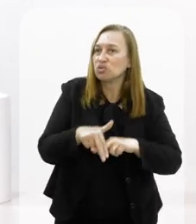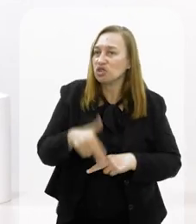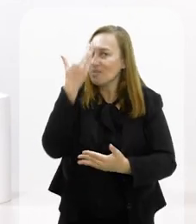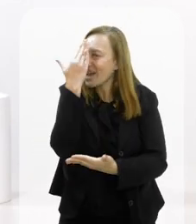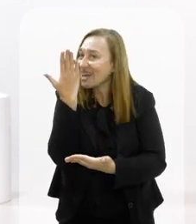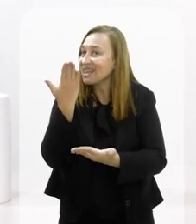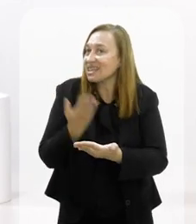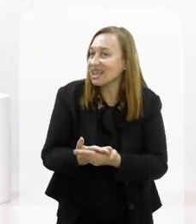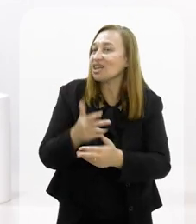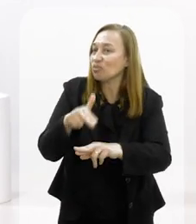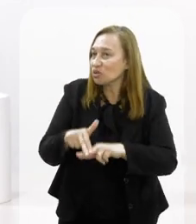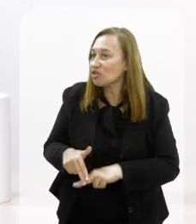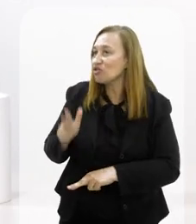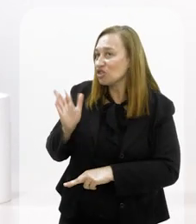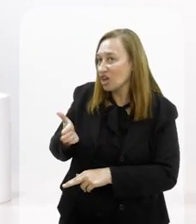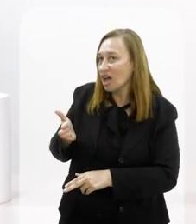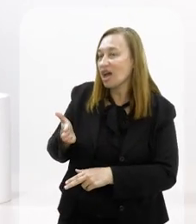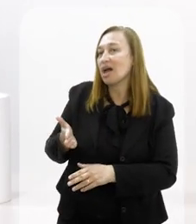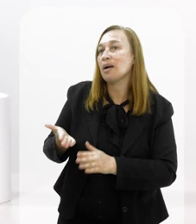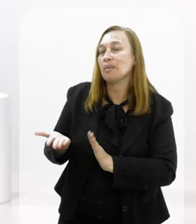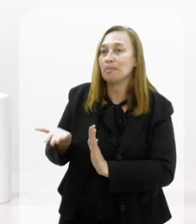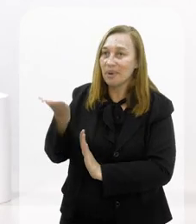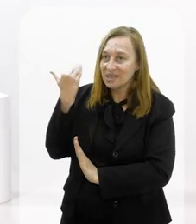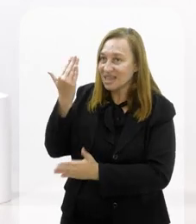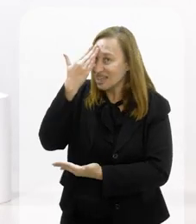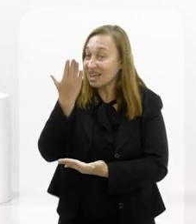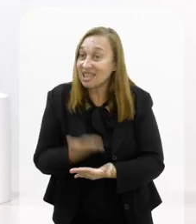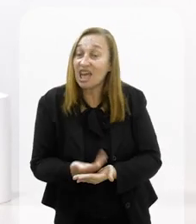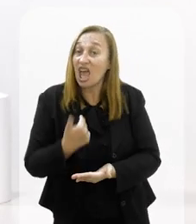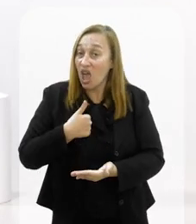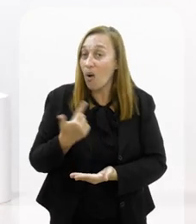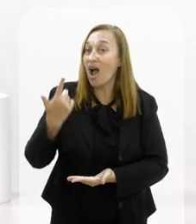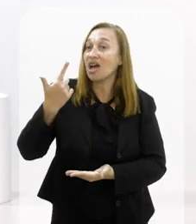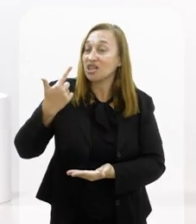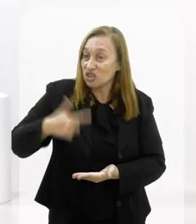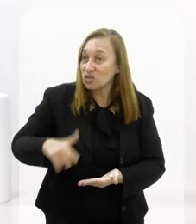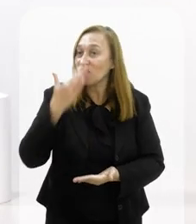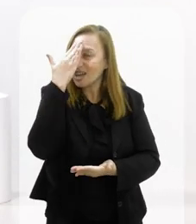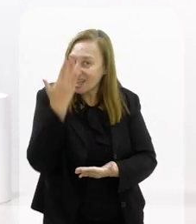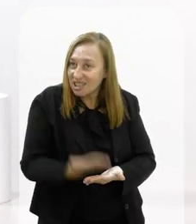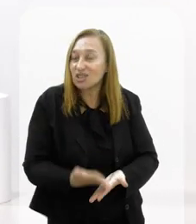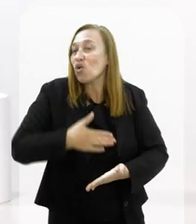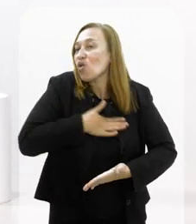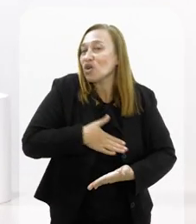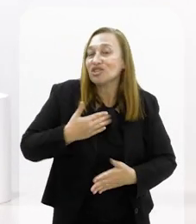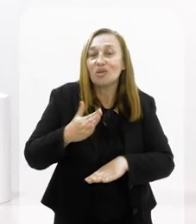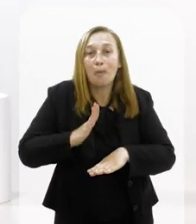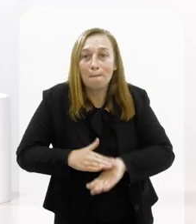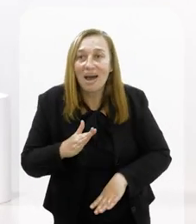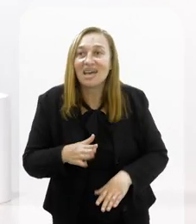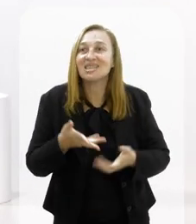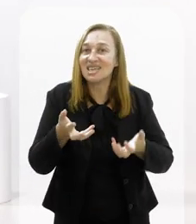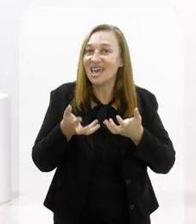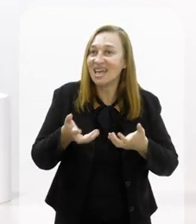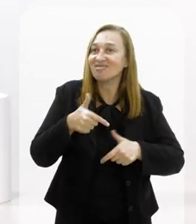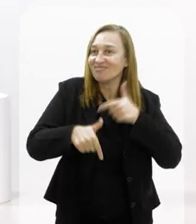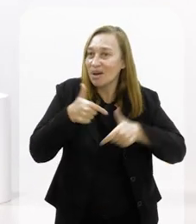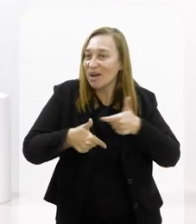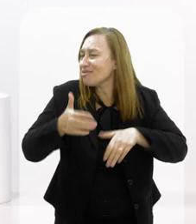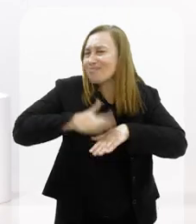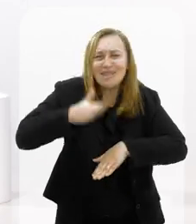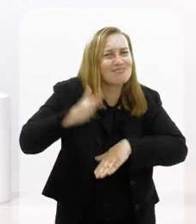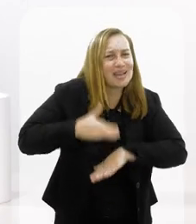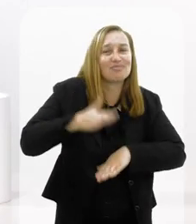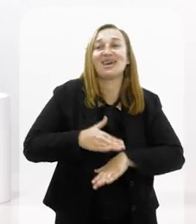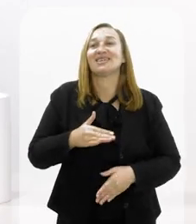para acreditar nas razões que a gente já acreditava Eu acho que eu tô acreditando novamente gostando mais e tô querendo